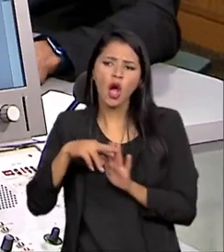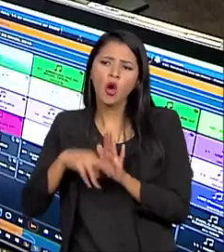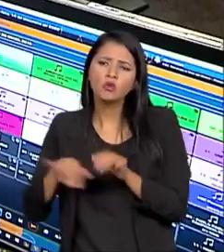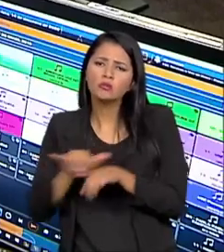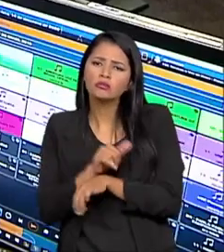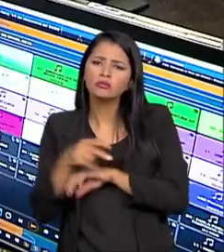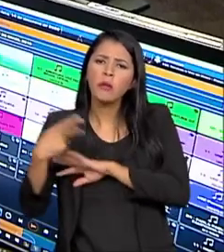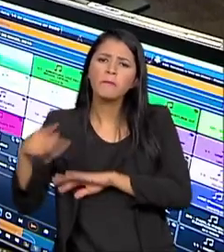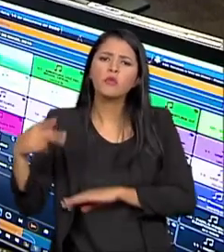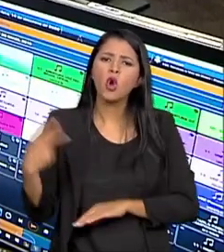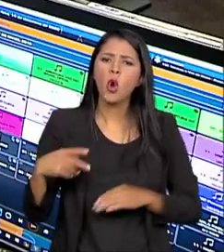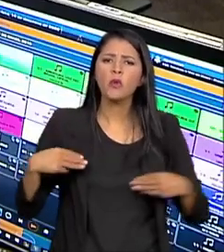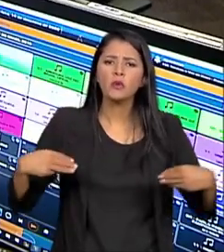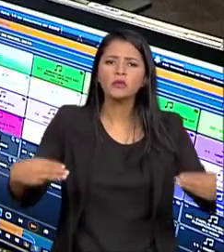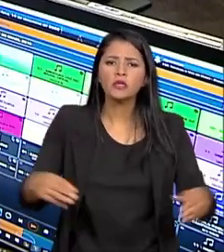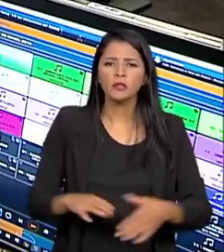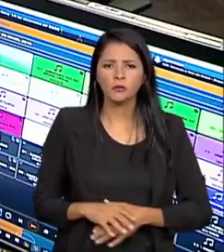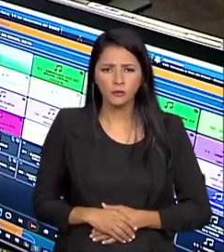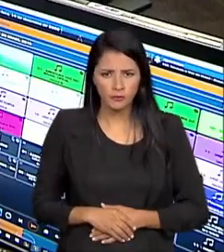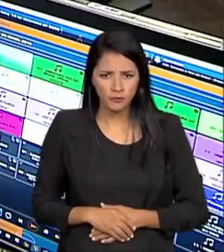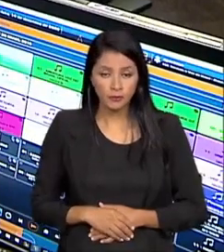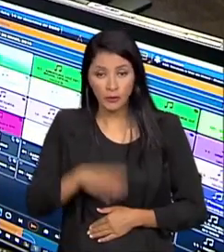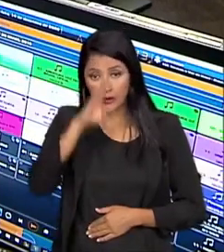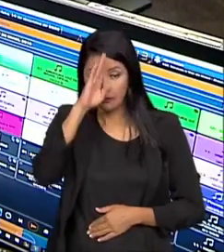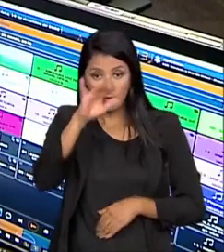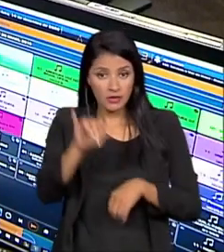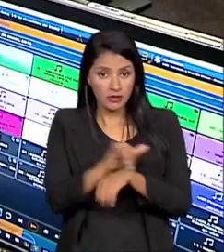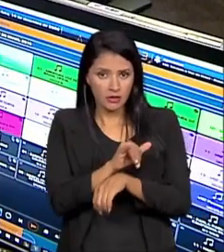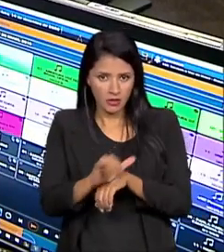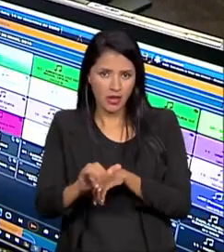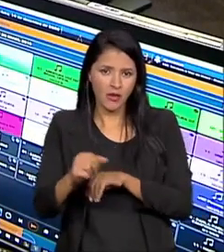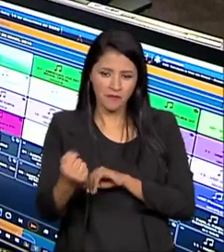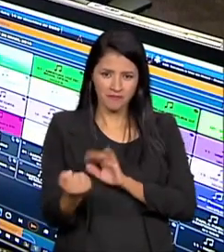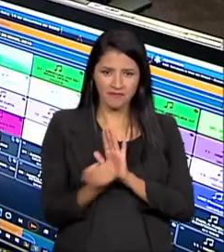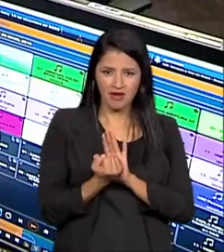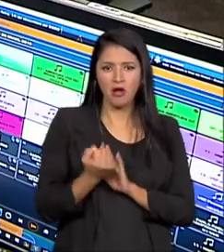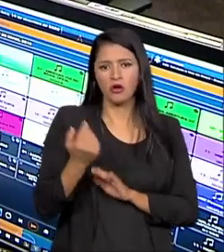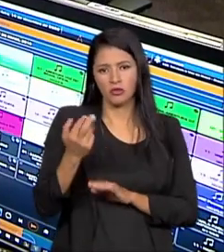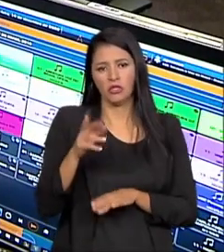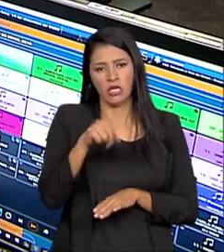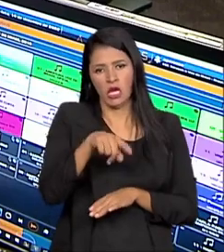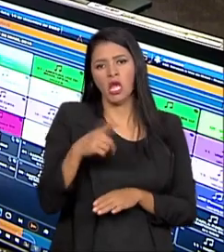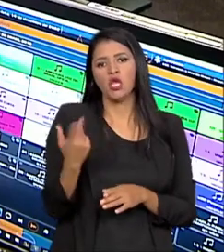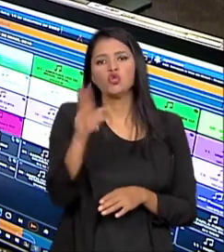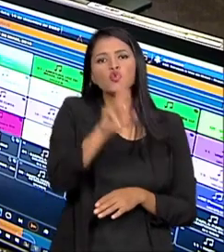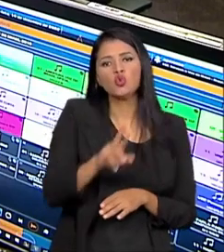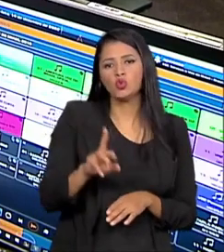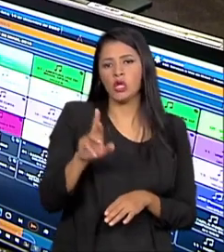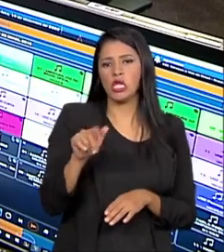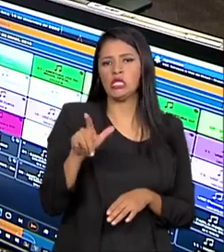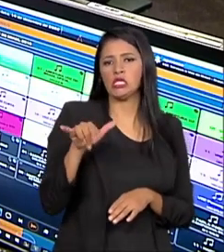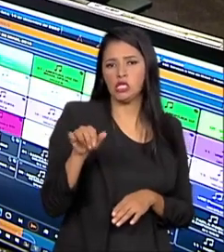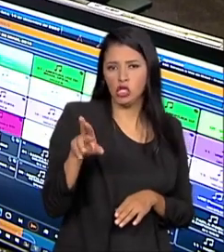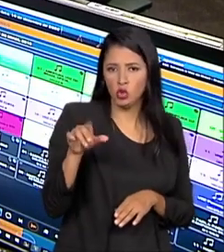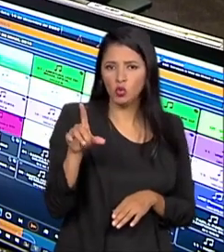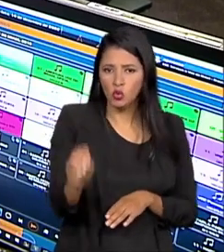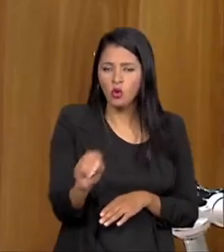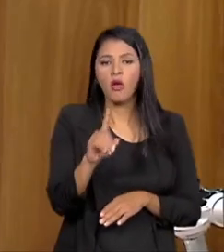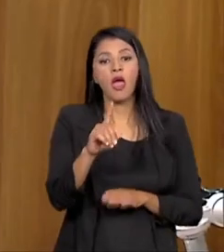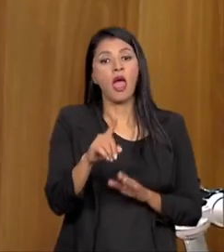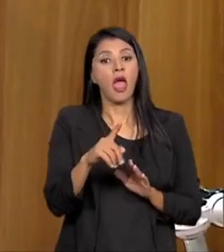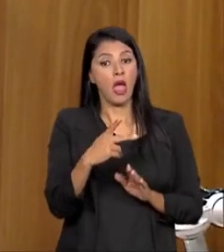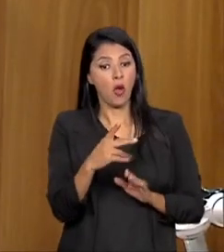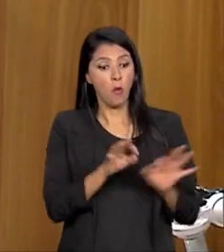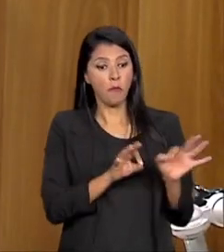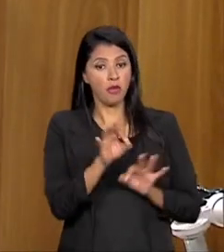nesse campo as principais medidas do Marco vamos dizer assim dos resíduos sólidos é você ter planárias que é um plano nacional